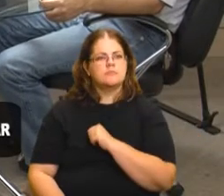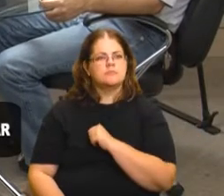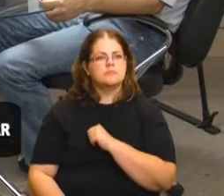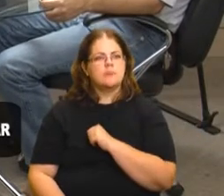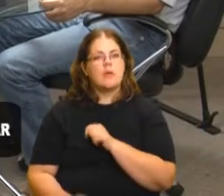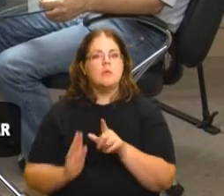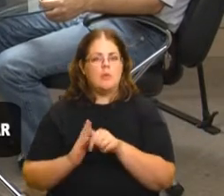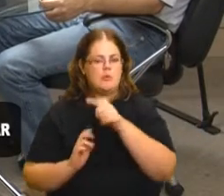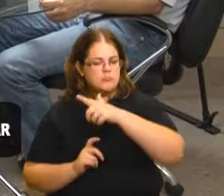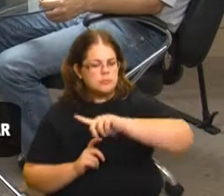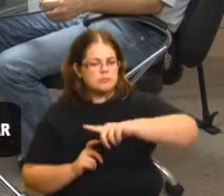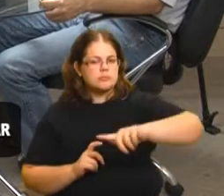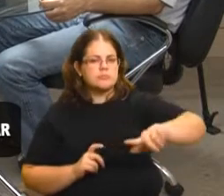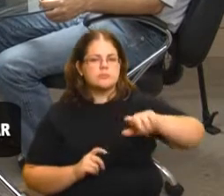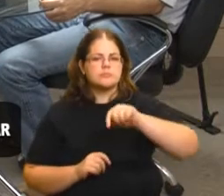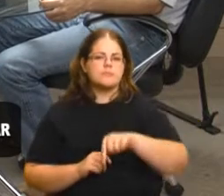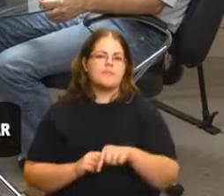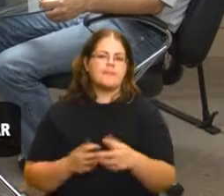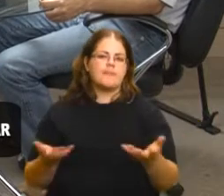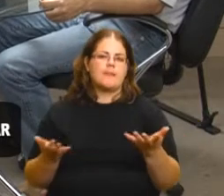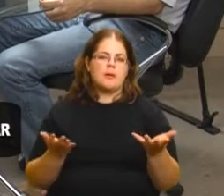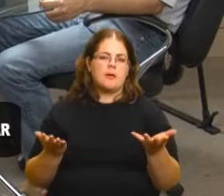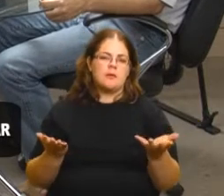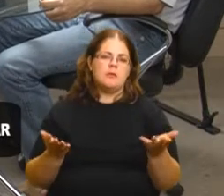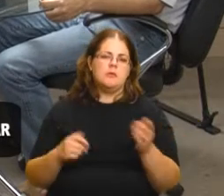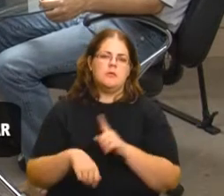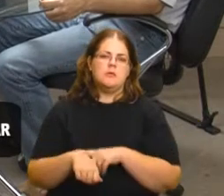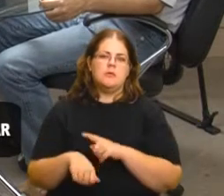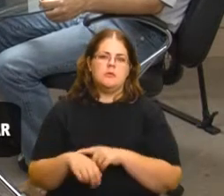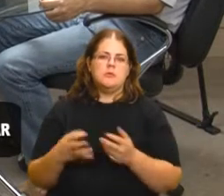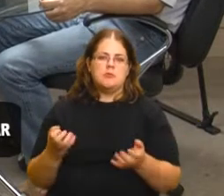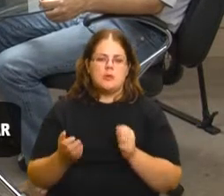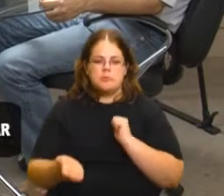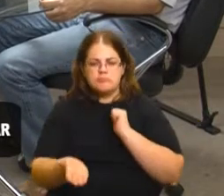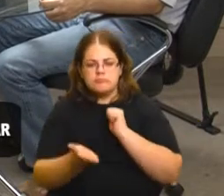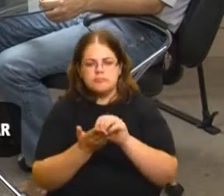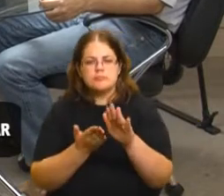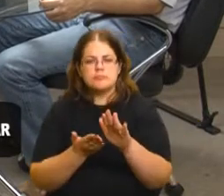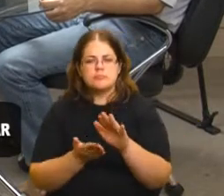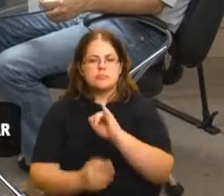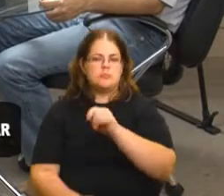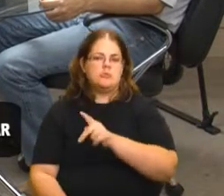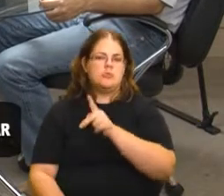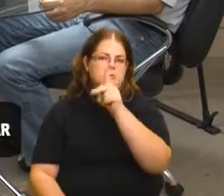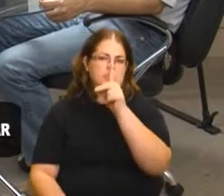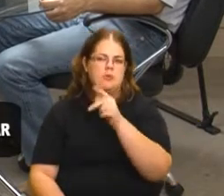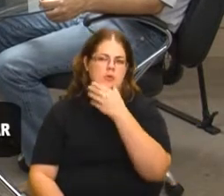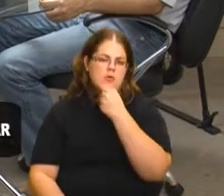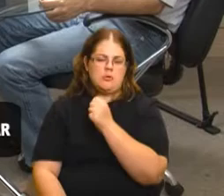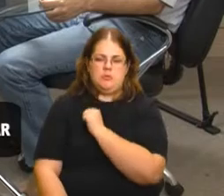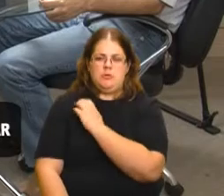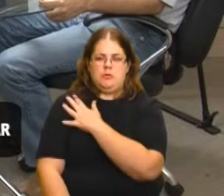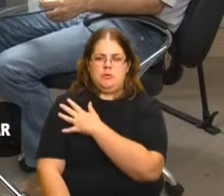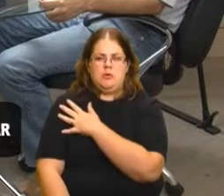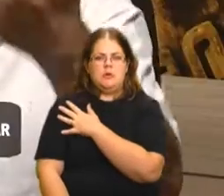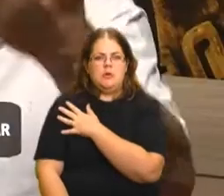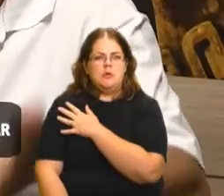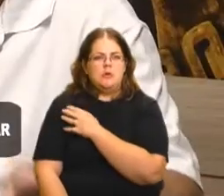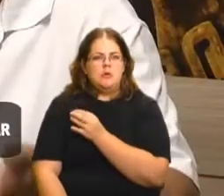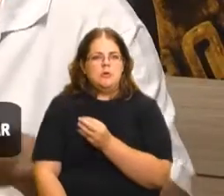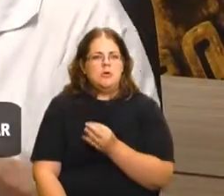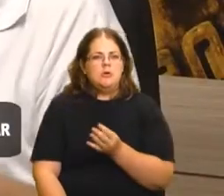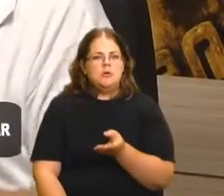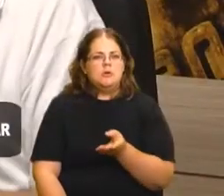virá, essa vai ser a sequência. Naquele momento, eles querem expurgar o Juscelino. Há um general que